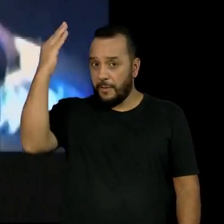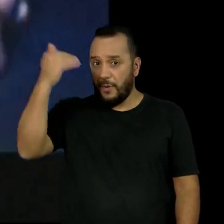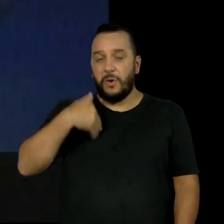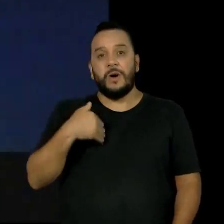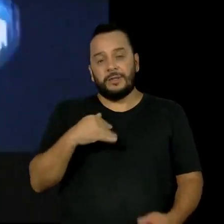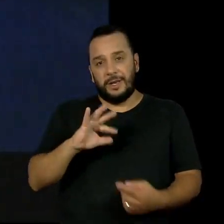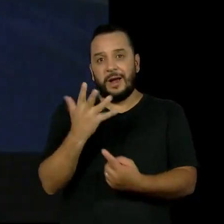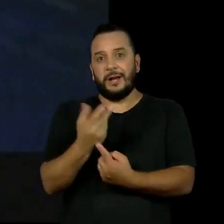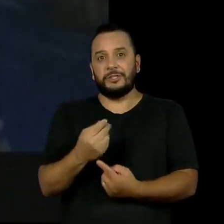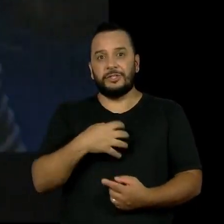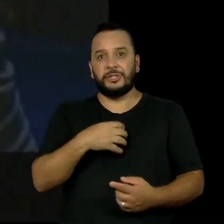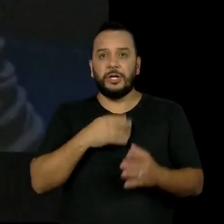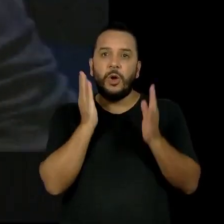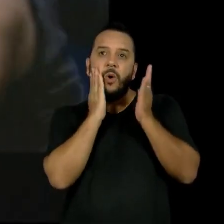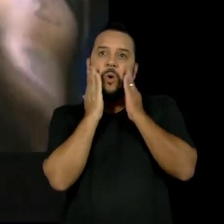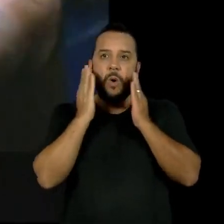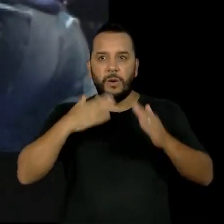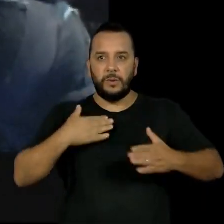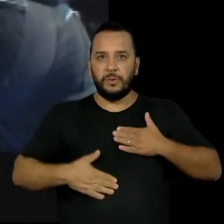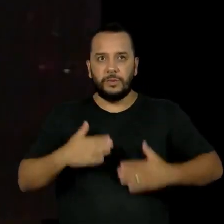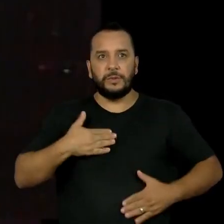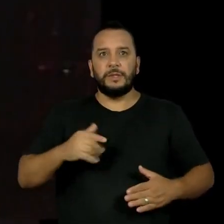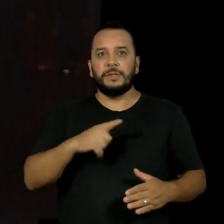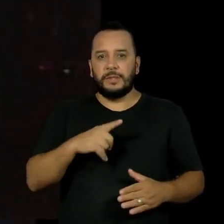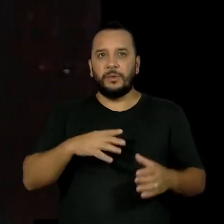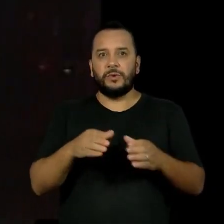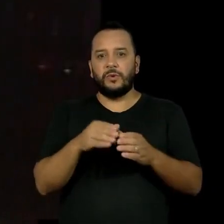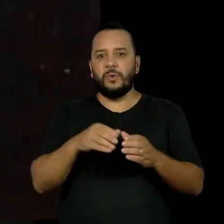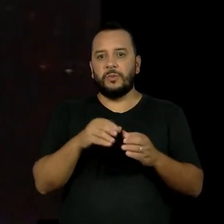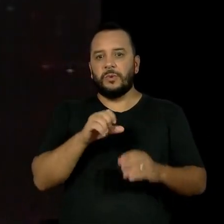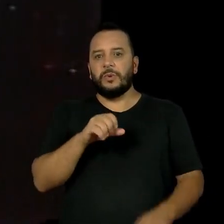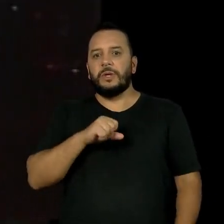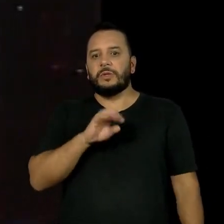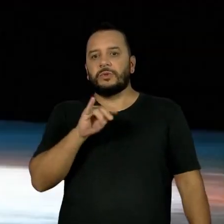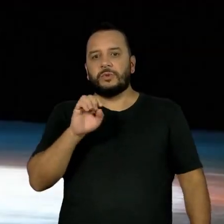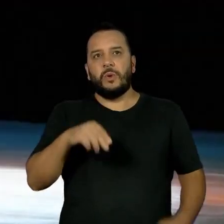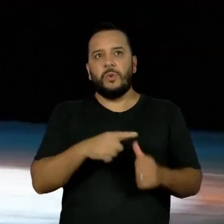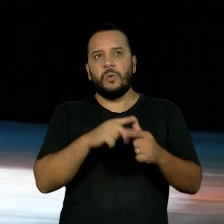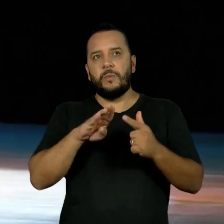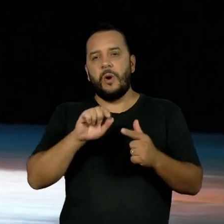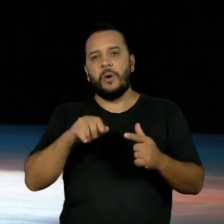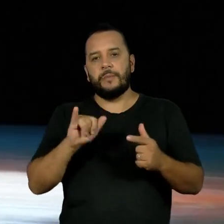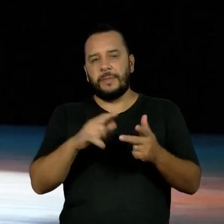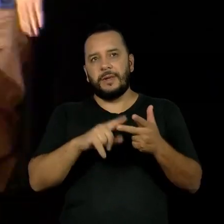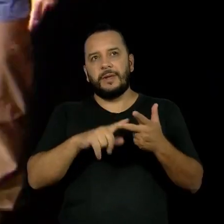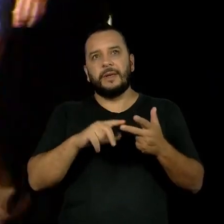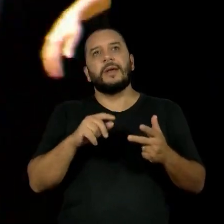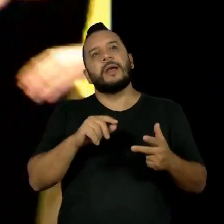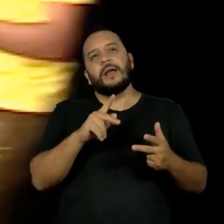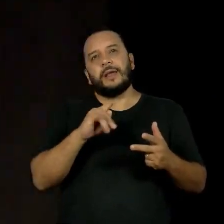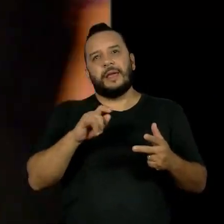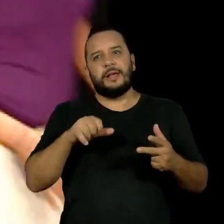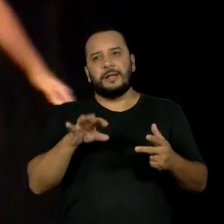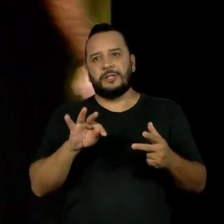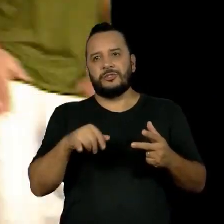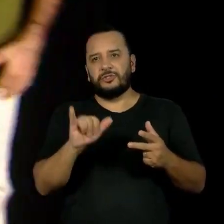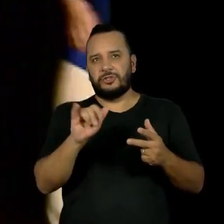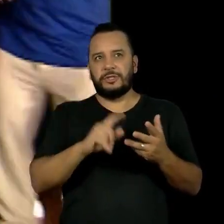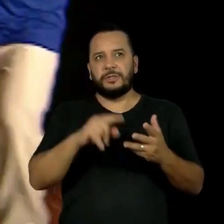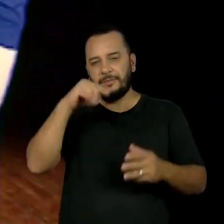destacaram nesse estilo estão o grupo Stomp, Bob McFerrin, Kate Terry ou os